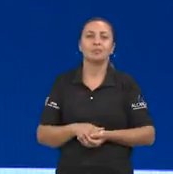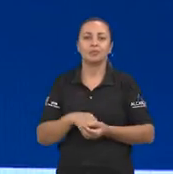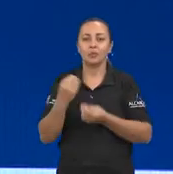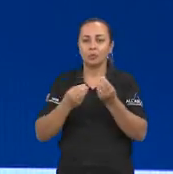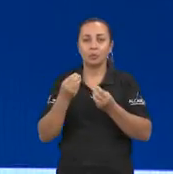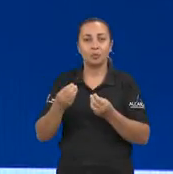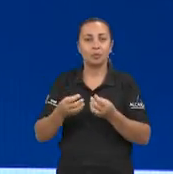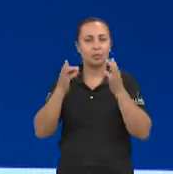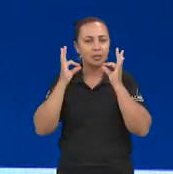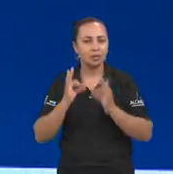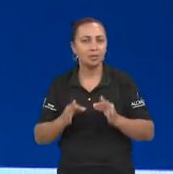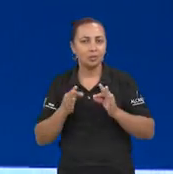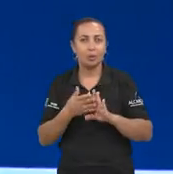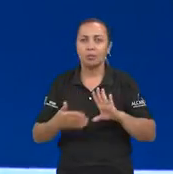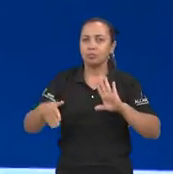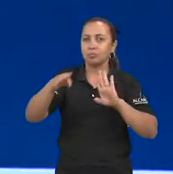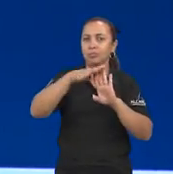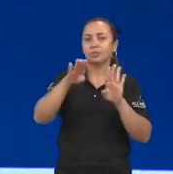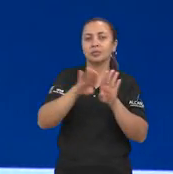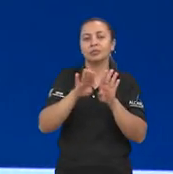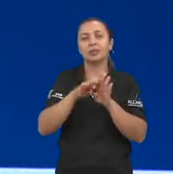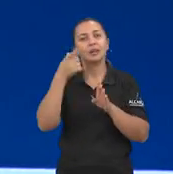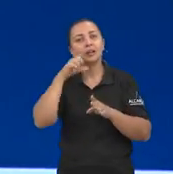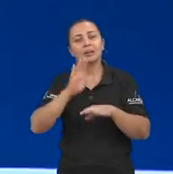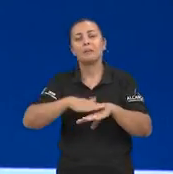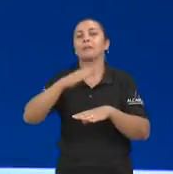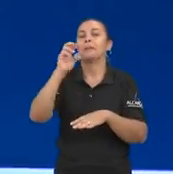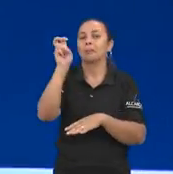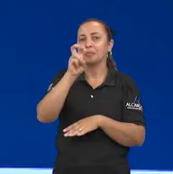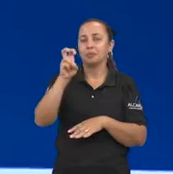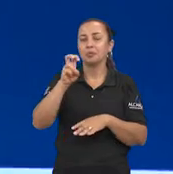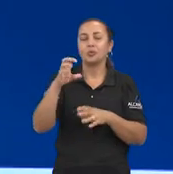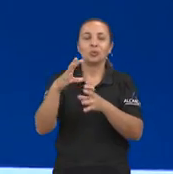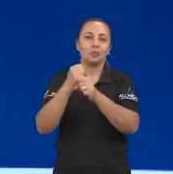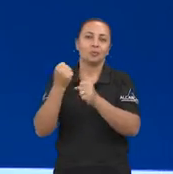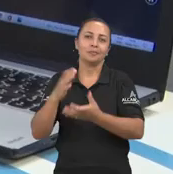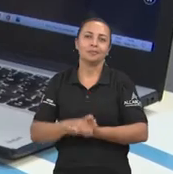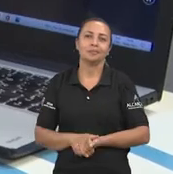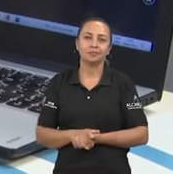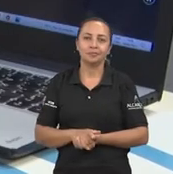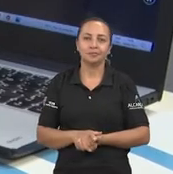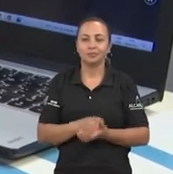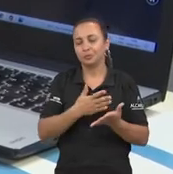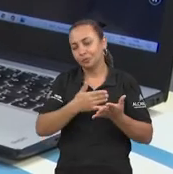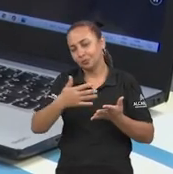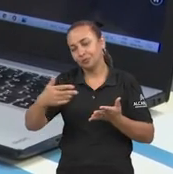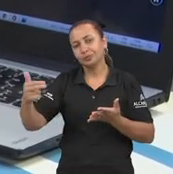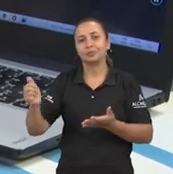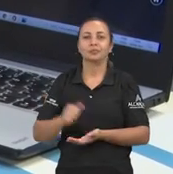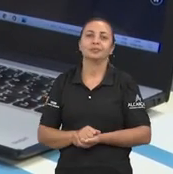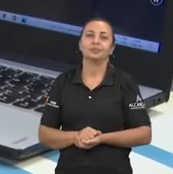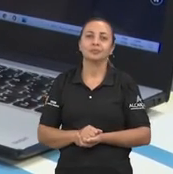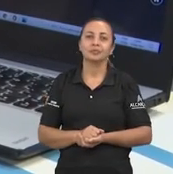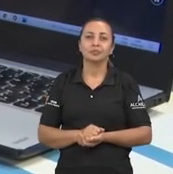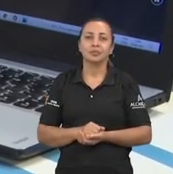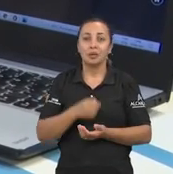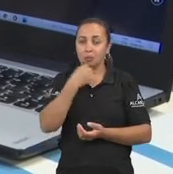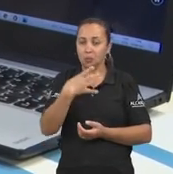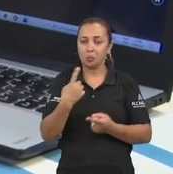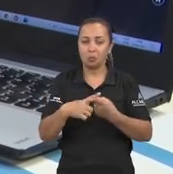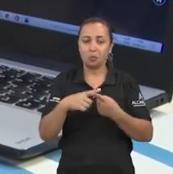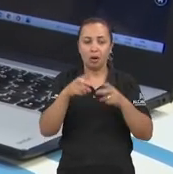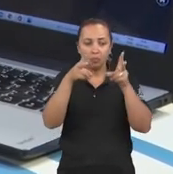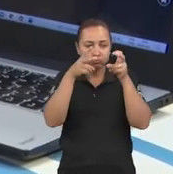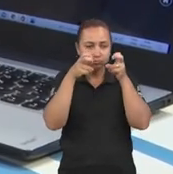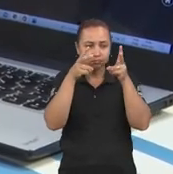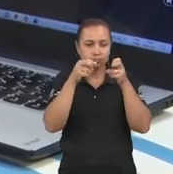ele acertou o posicionamento também dessa alimento ele ganha mais cinco pontos e por aí vai fez isso É bem interessante porque a gente percebe